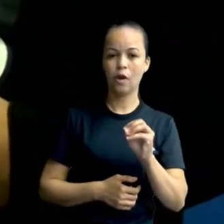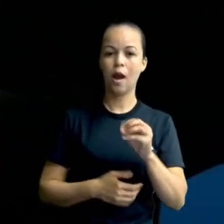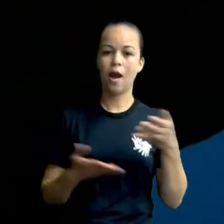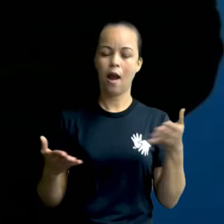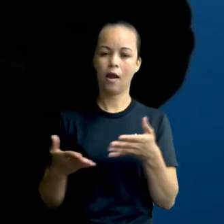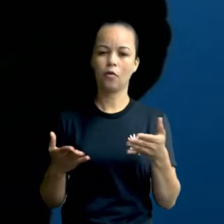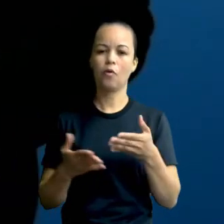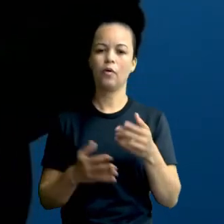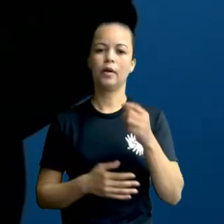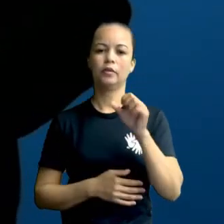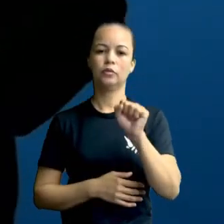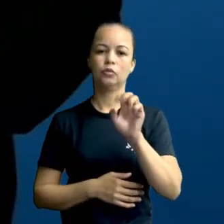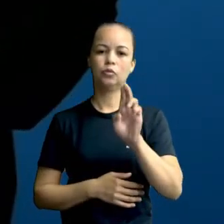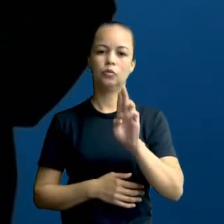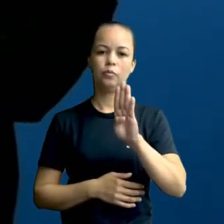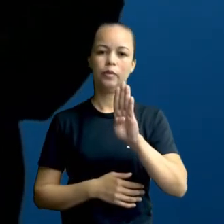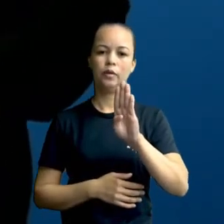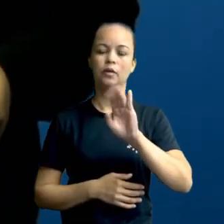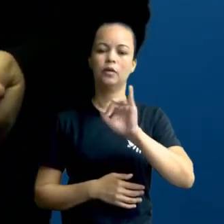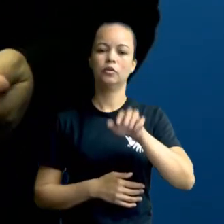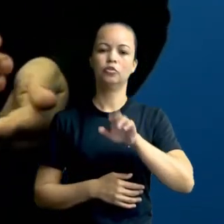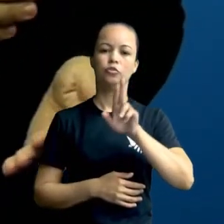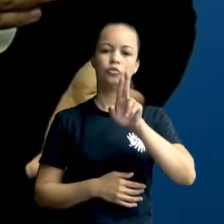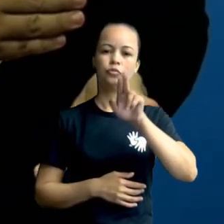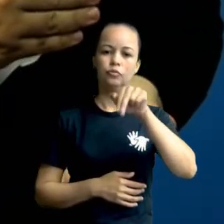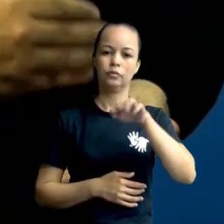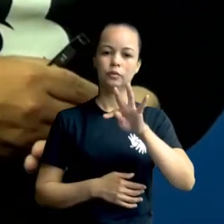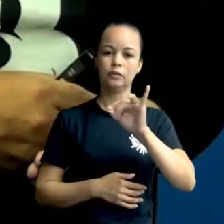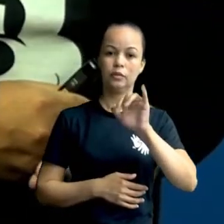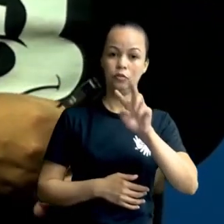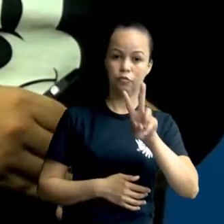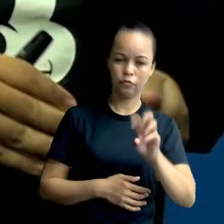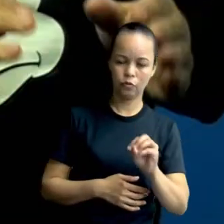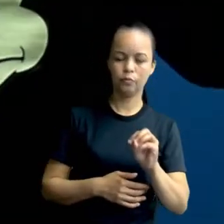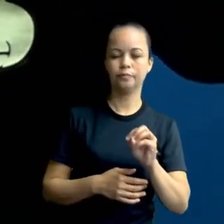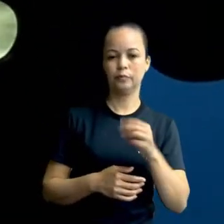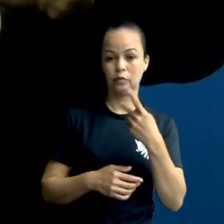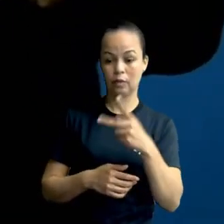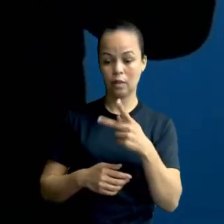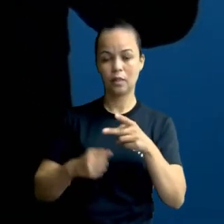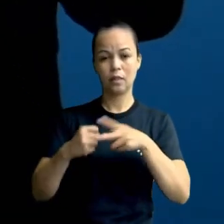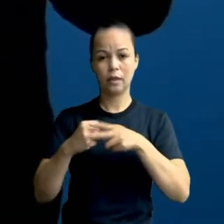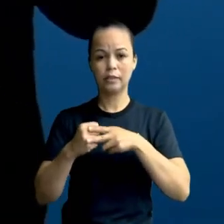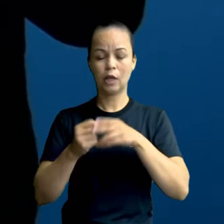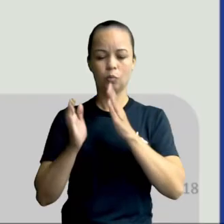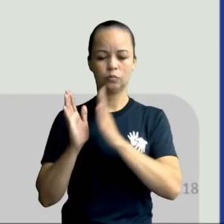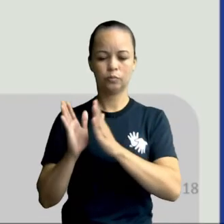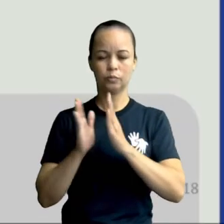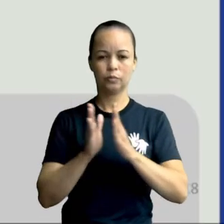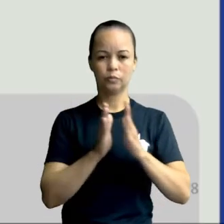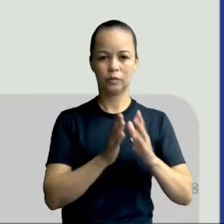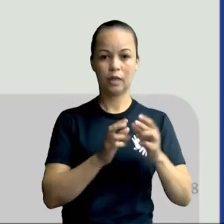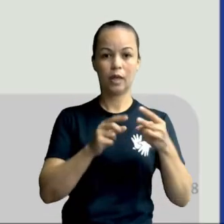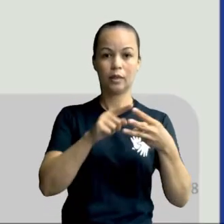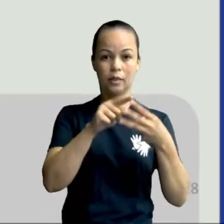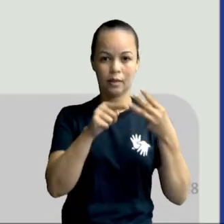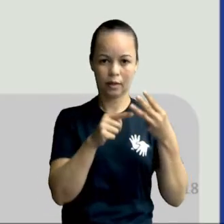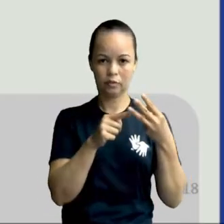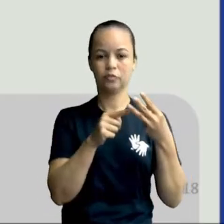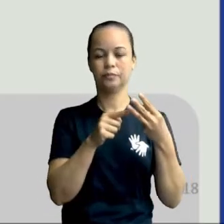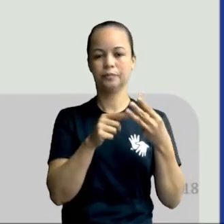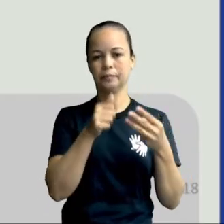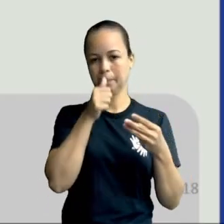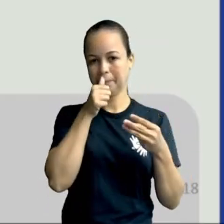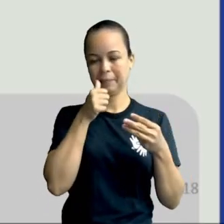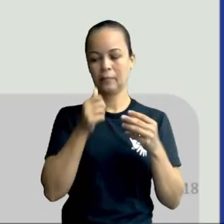subjuntivo. Vamos lá? Os tempos do modo subjuntivos são divididos em 3,